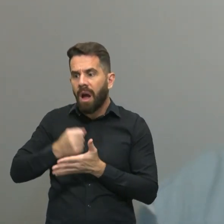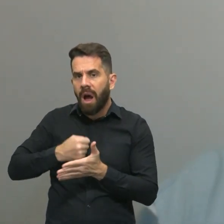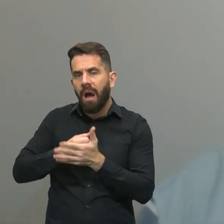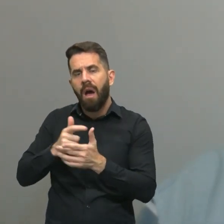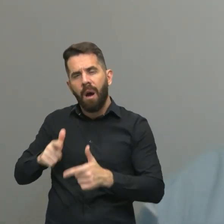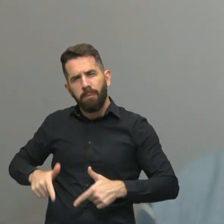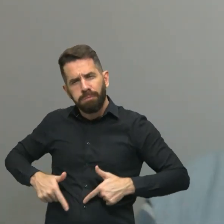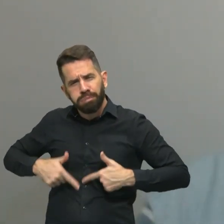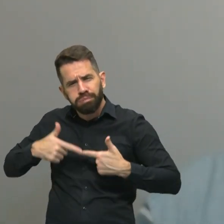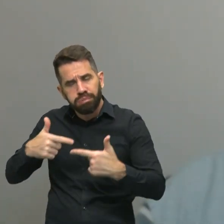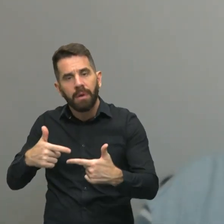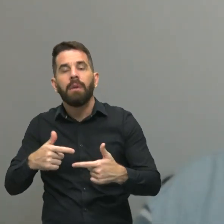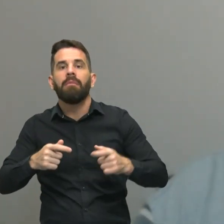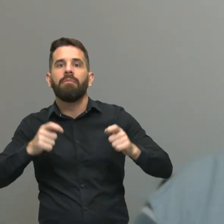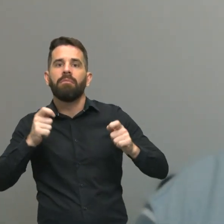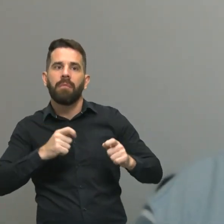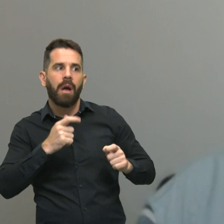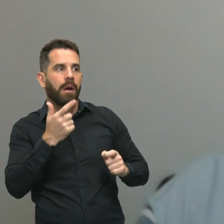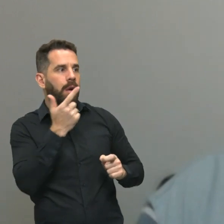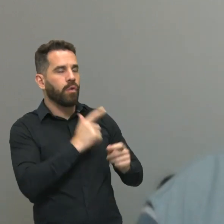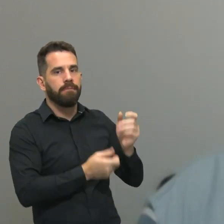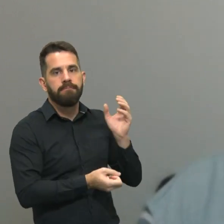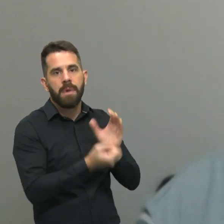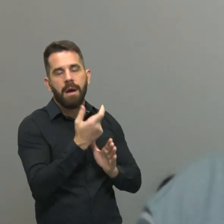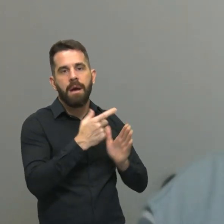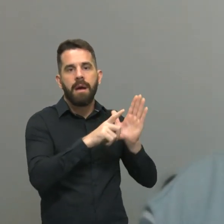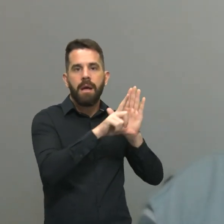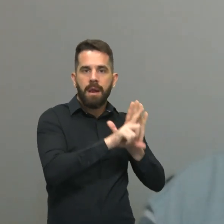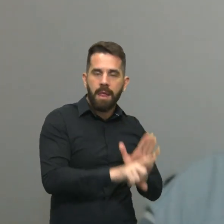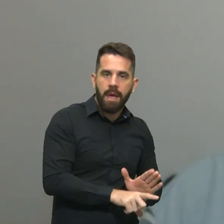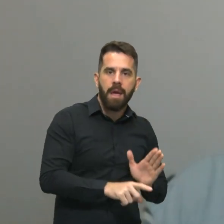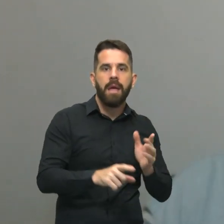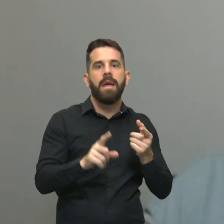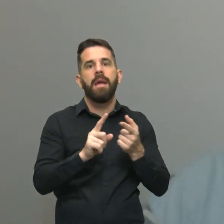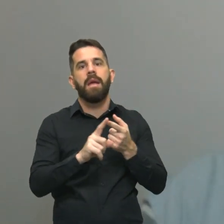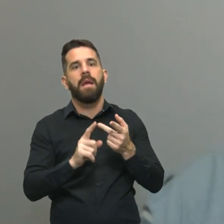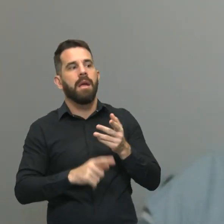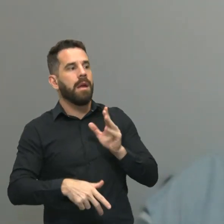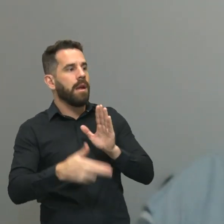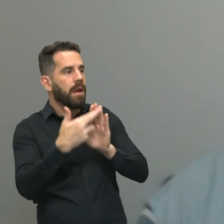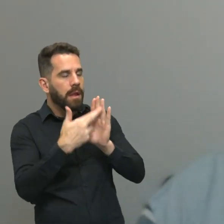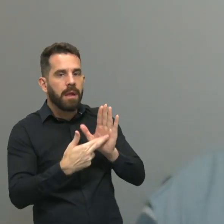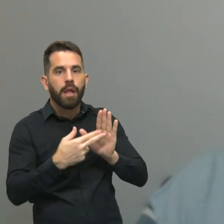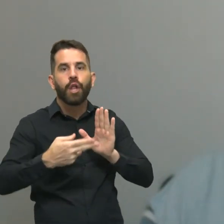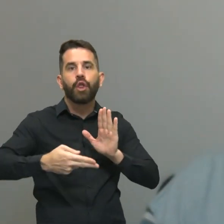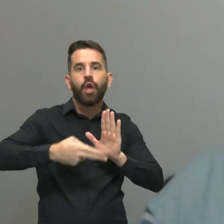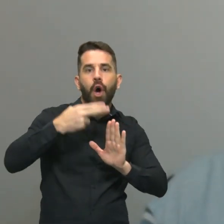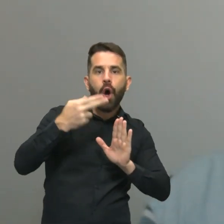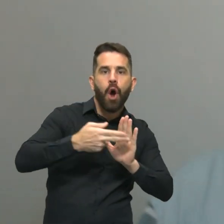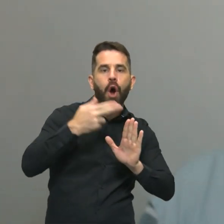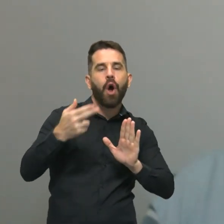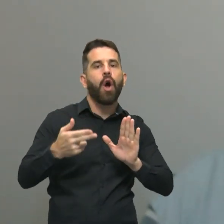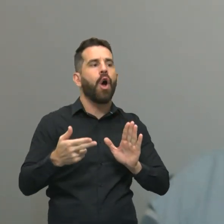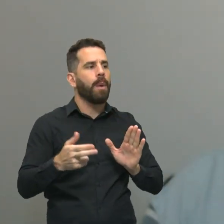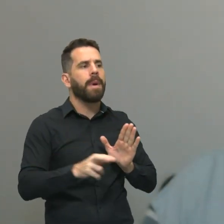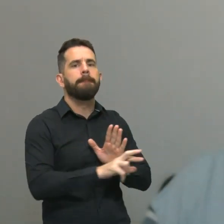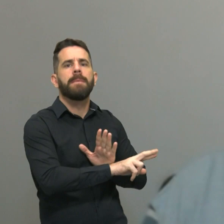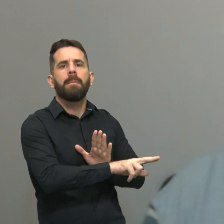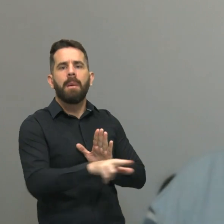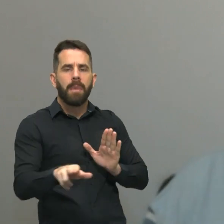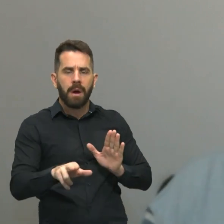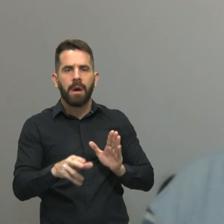ter instrumentos legais, né, normativos, que pudessem regular o ingresso e